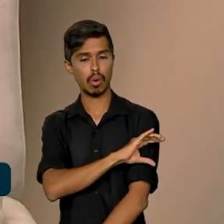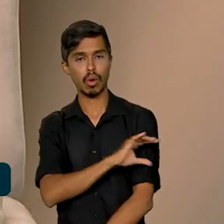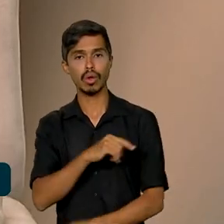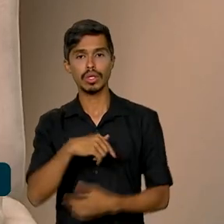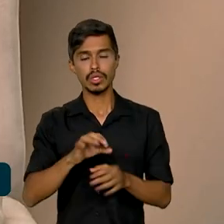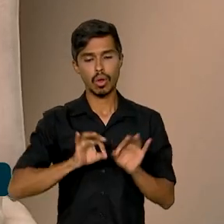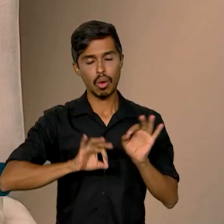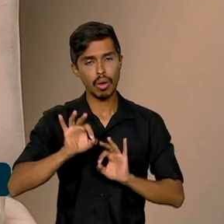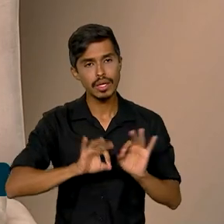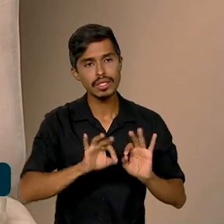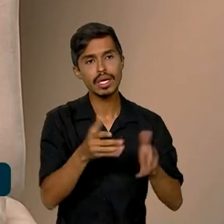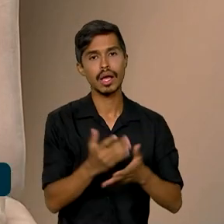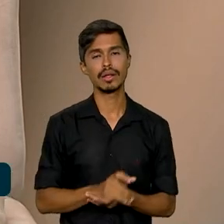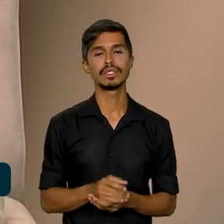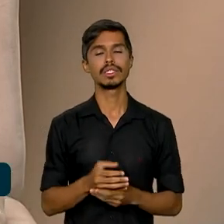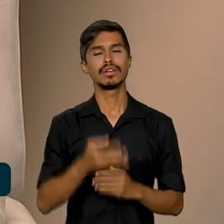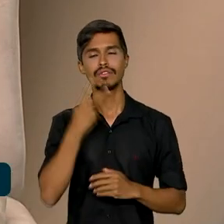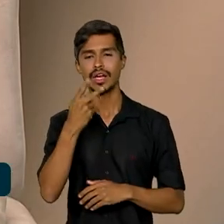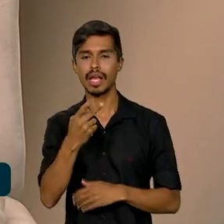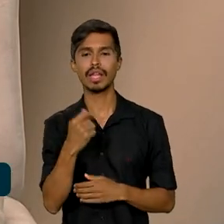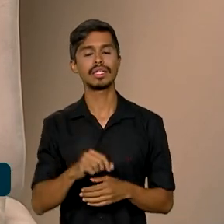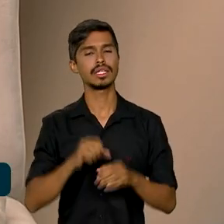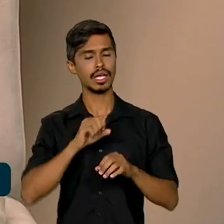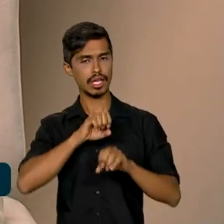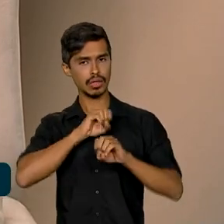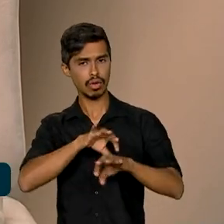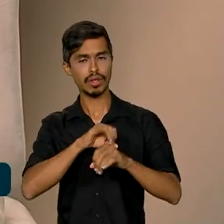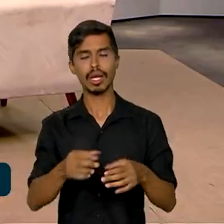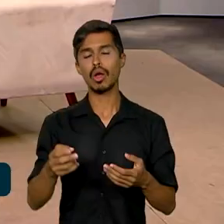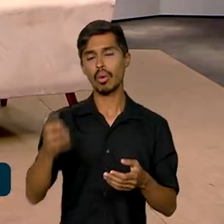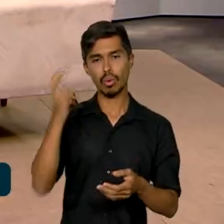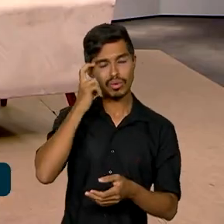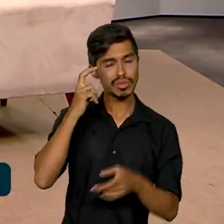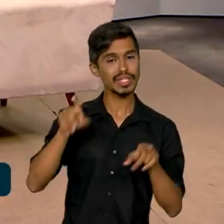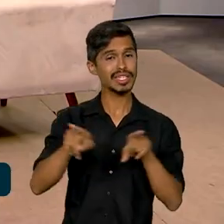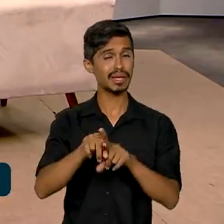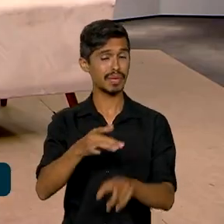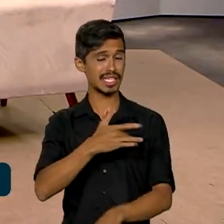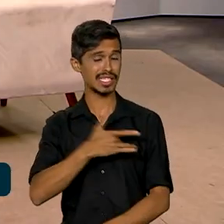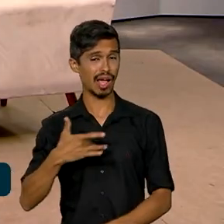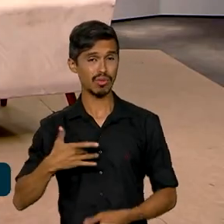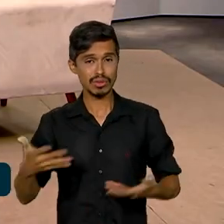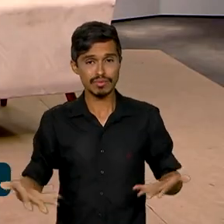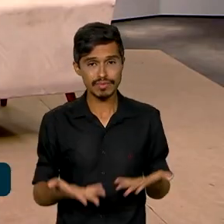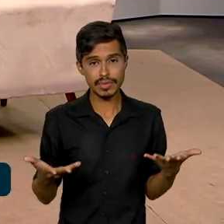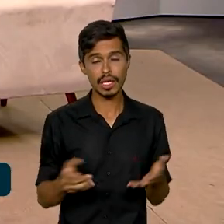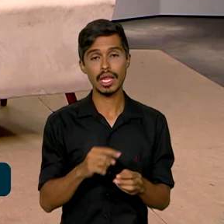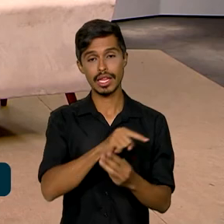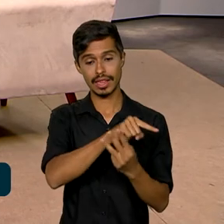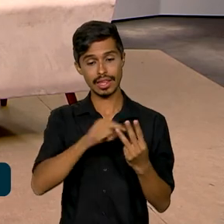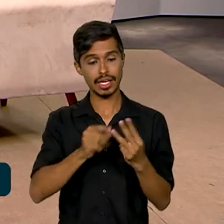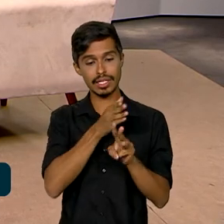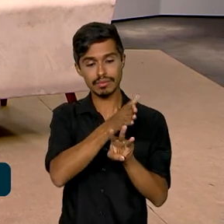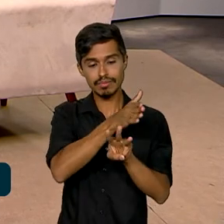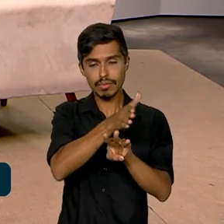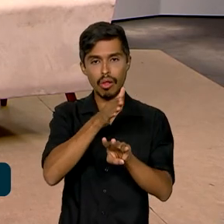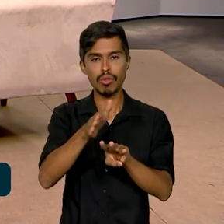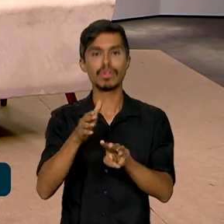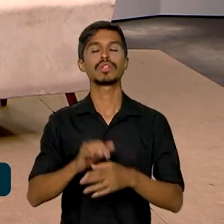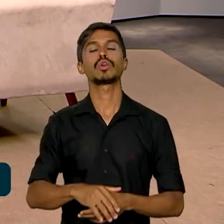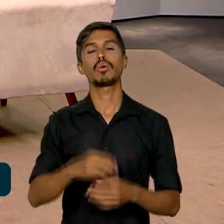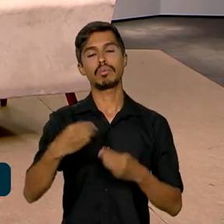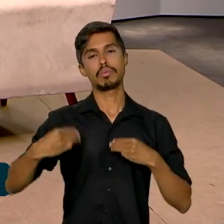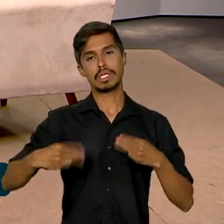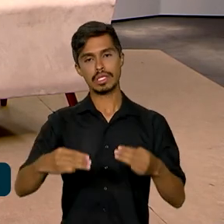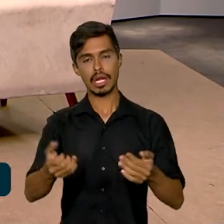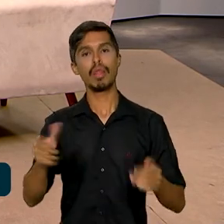debate educação, a cultura também e a saúde. Então, são três eixos que o Ministério